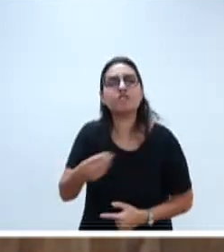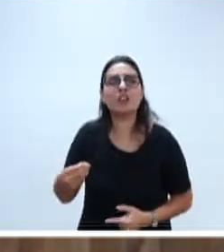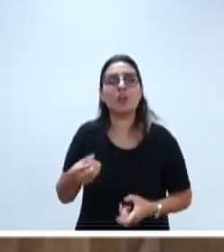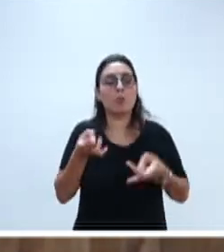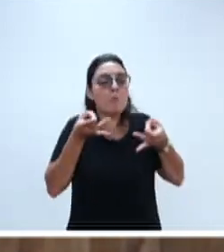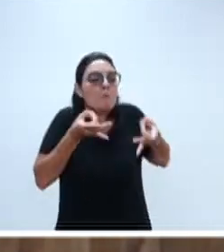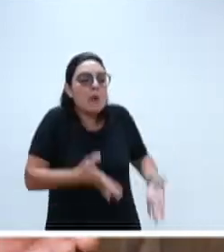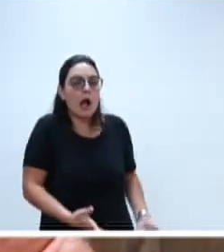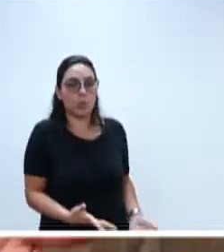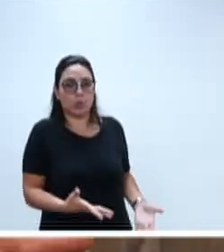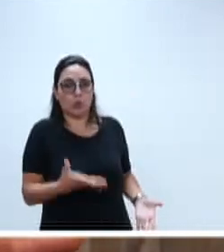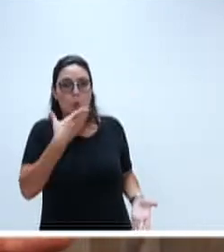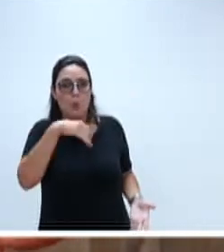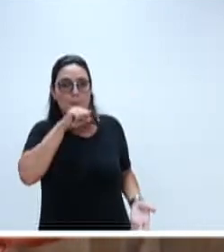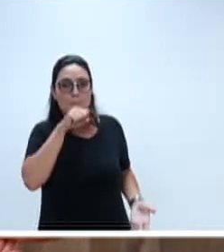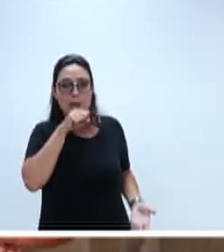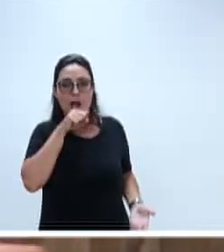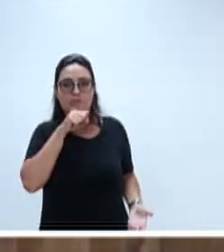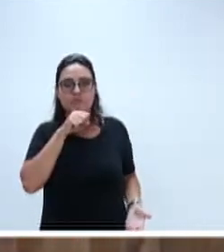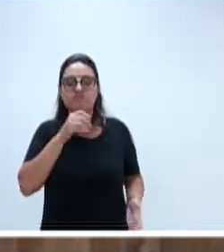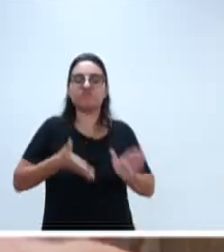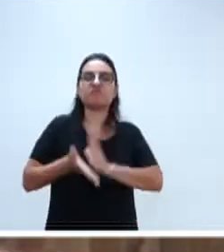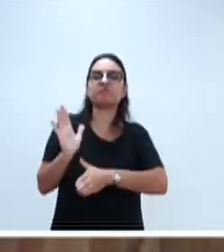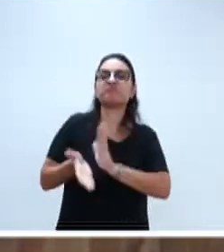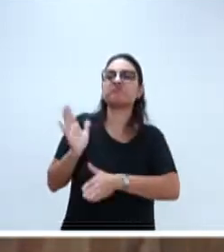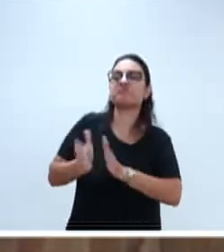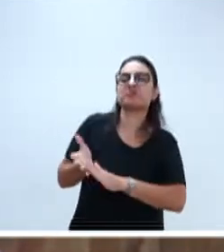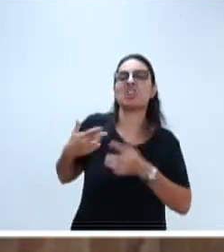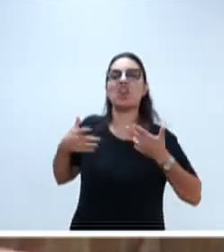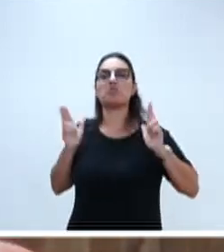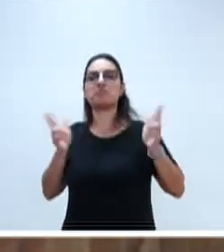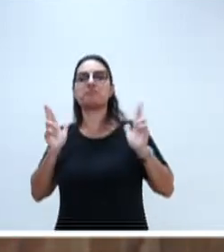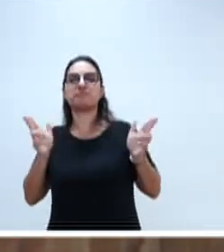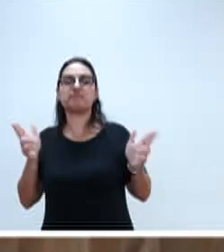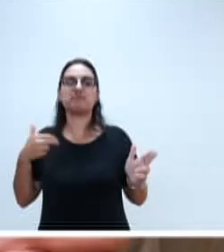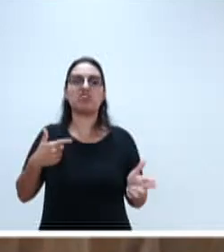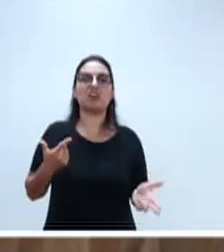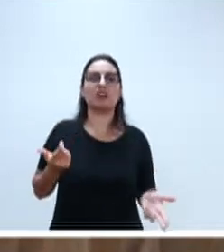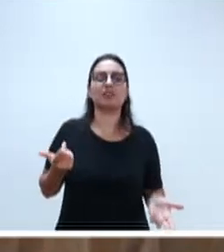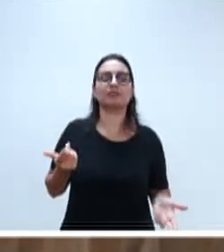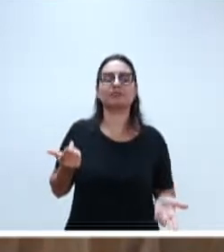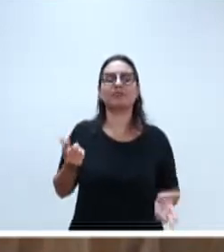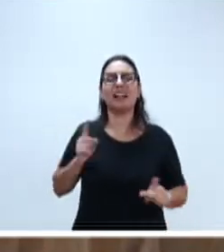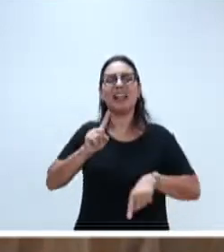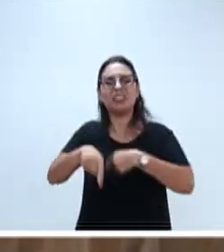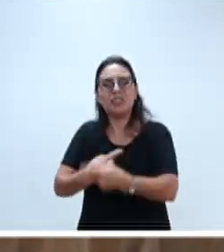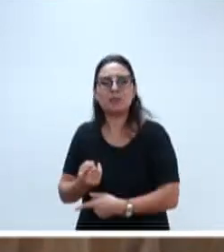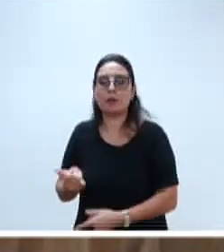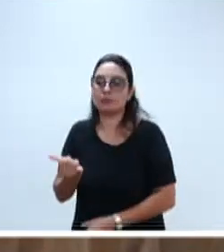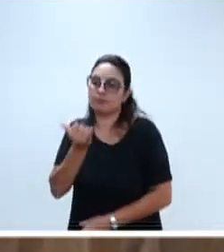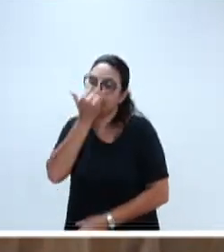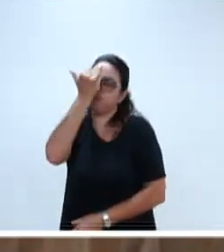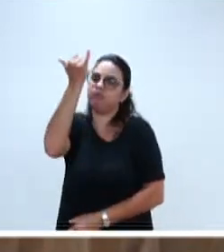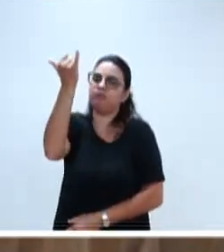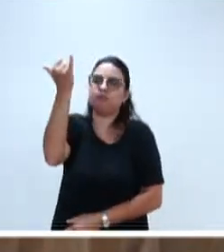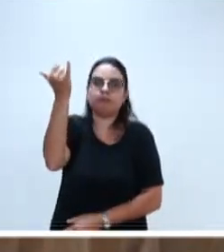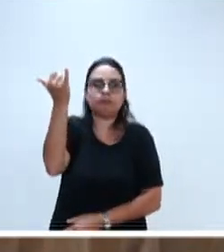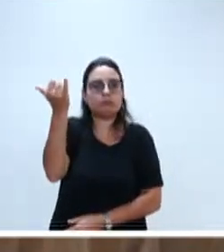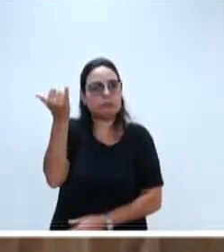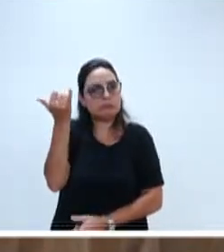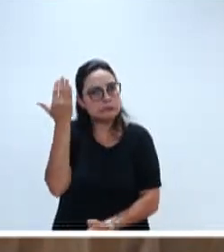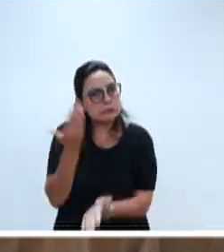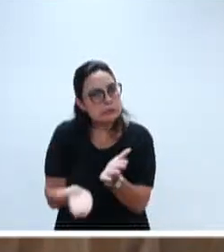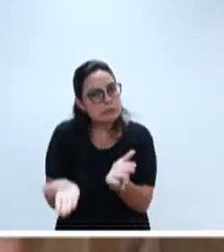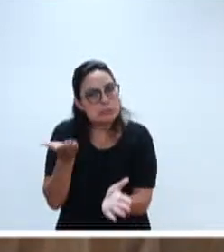dos princípios que Deus instituiu. Não dá, desse jeito não dá. E esse moço acabou perdendo tudo, foi